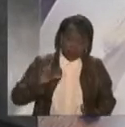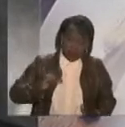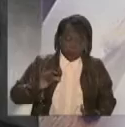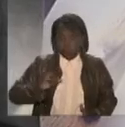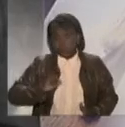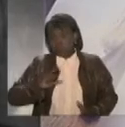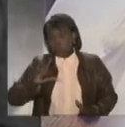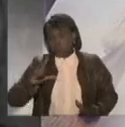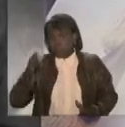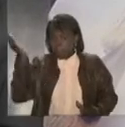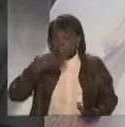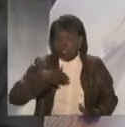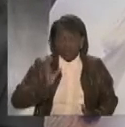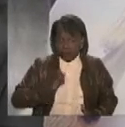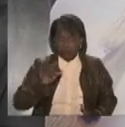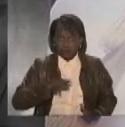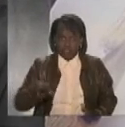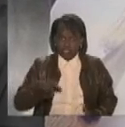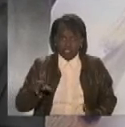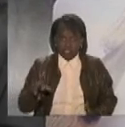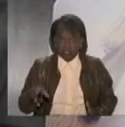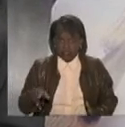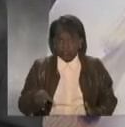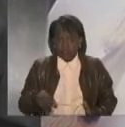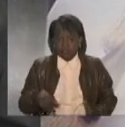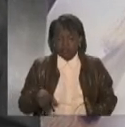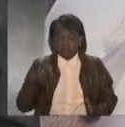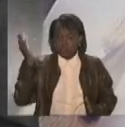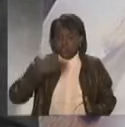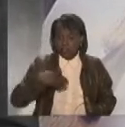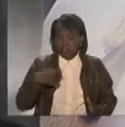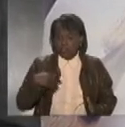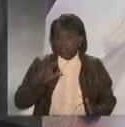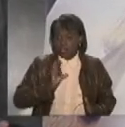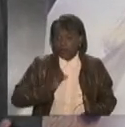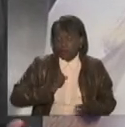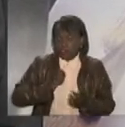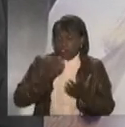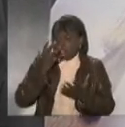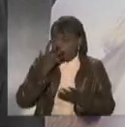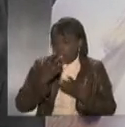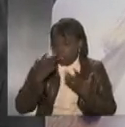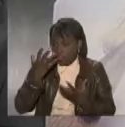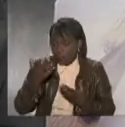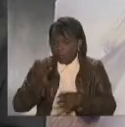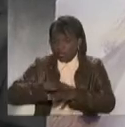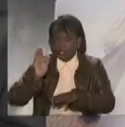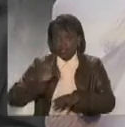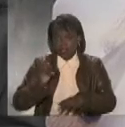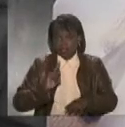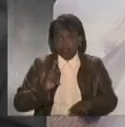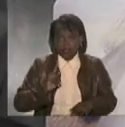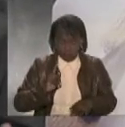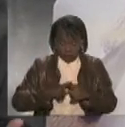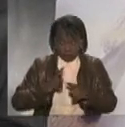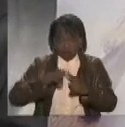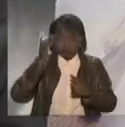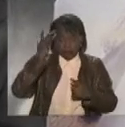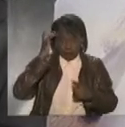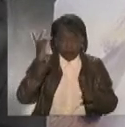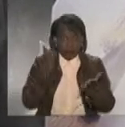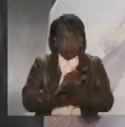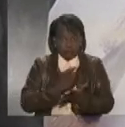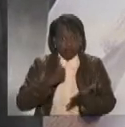eu ame mais. Isso não é uma prova de amor. Né? Não é uma prova de que eu estou mais envolvida ou menos envolvida. Porque eu acho que